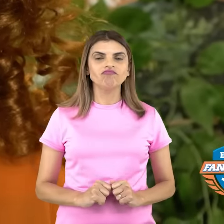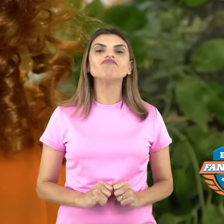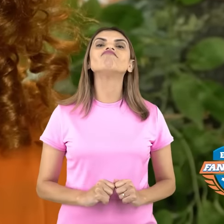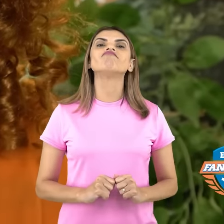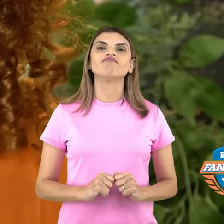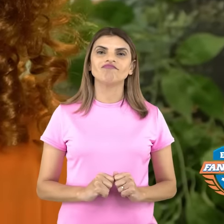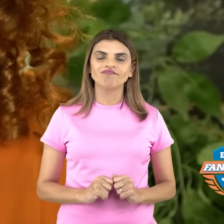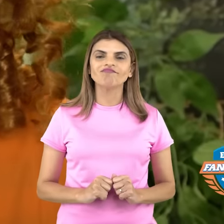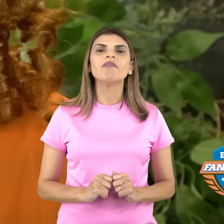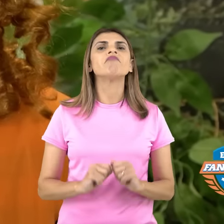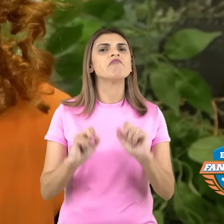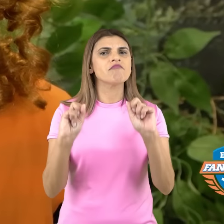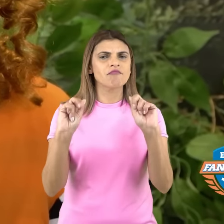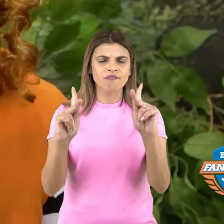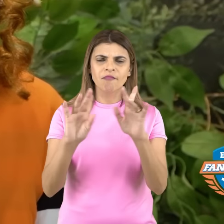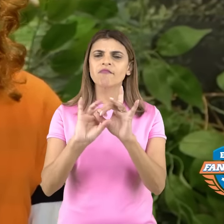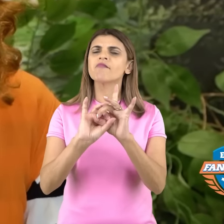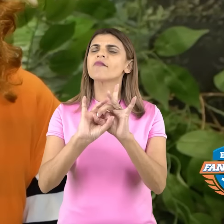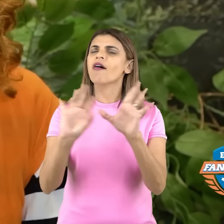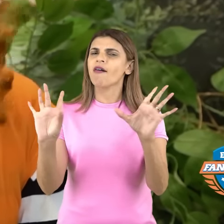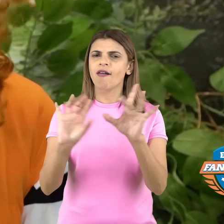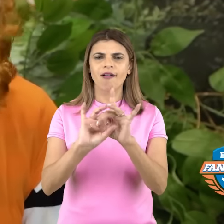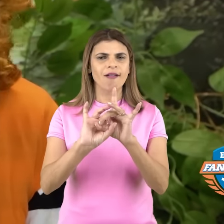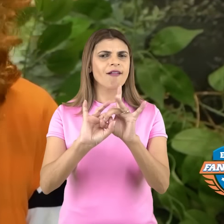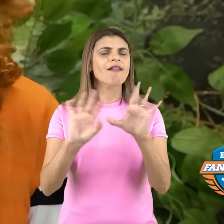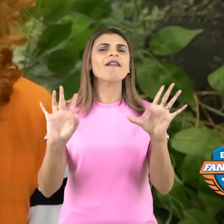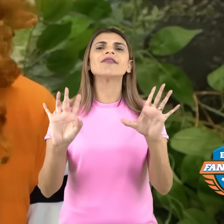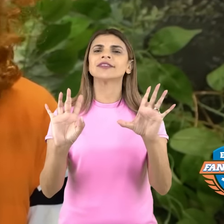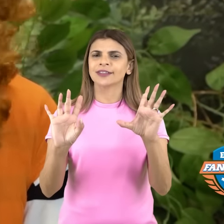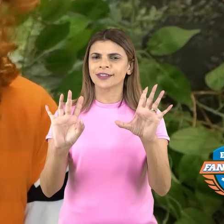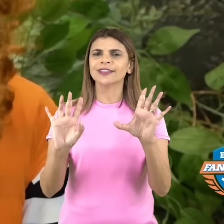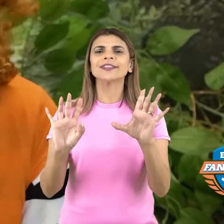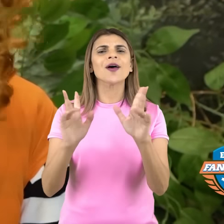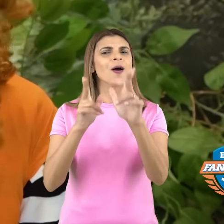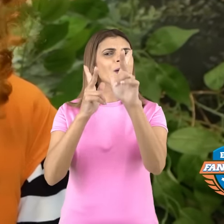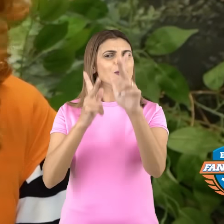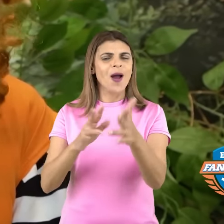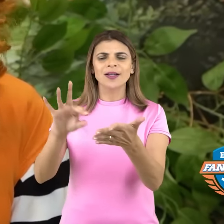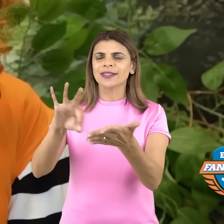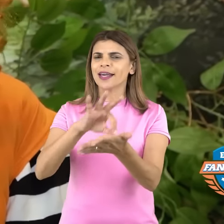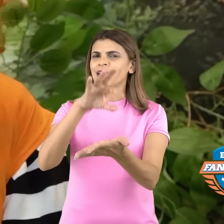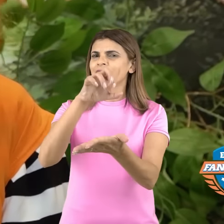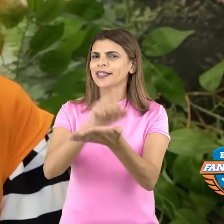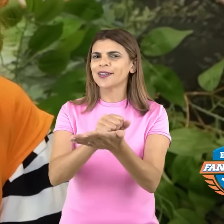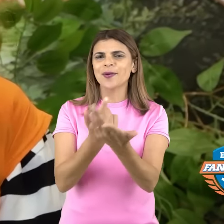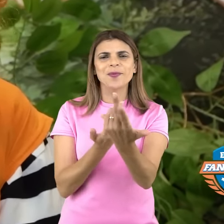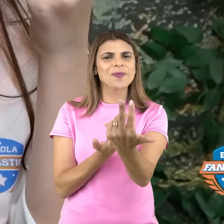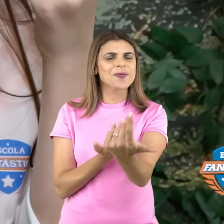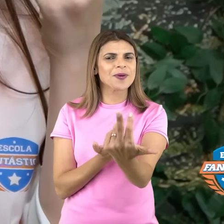Agora sim! Tá falando a minha língua.